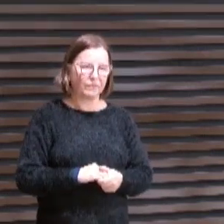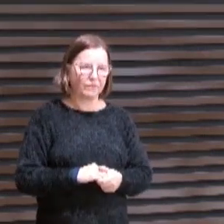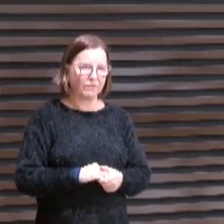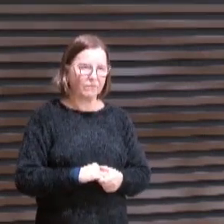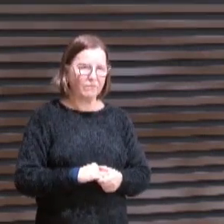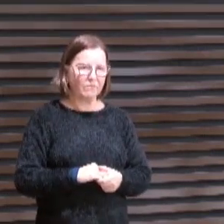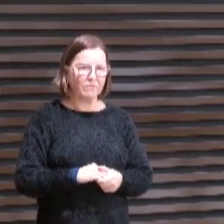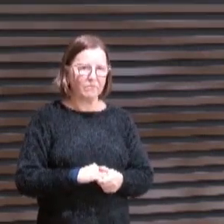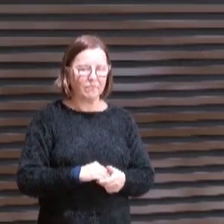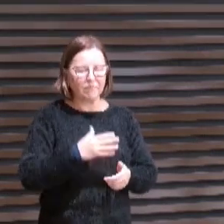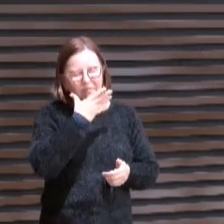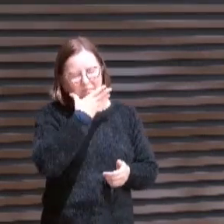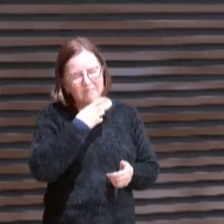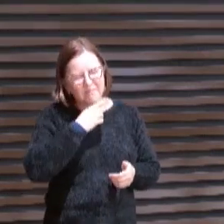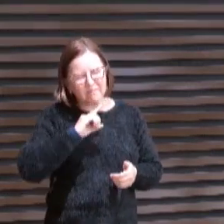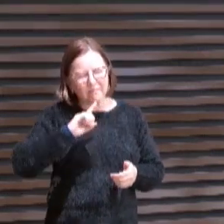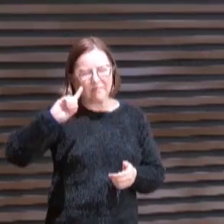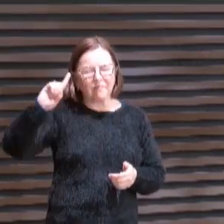Querido Pai,